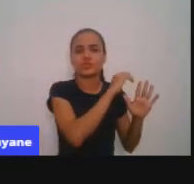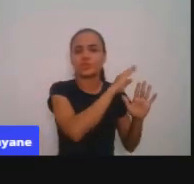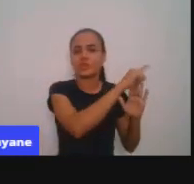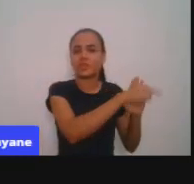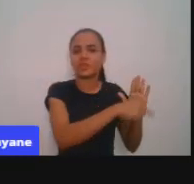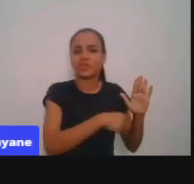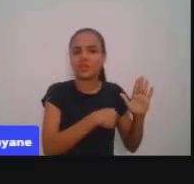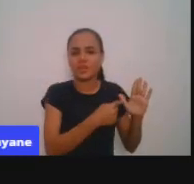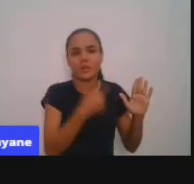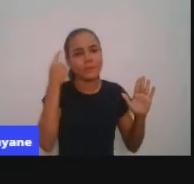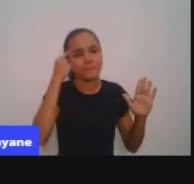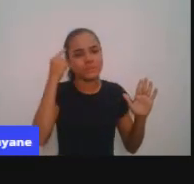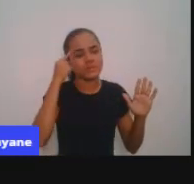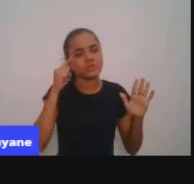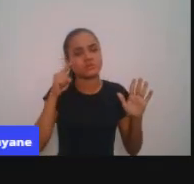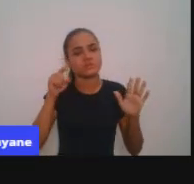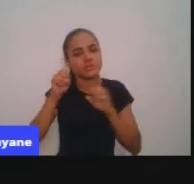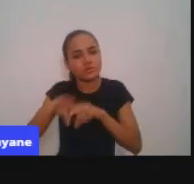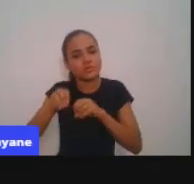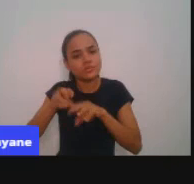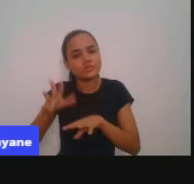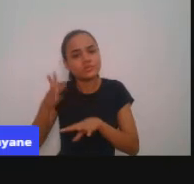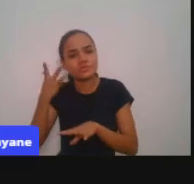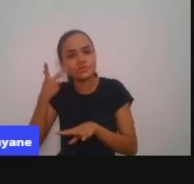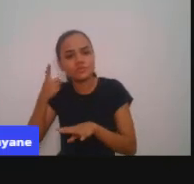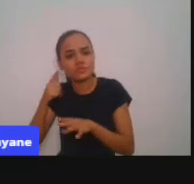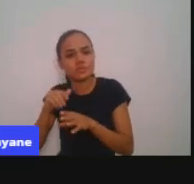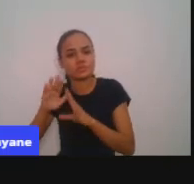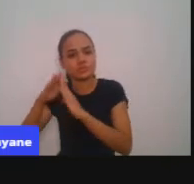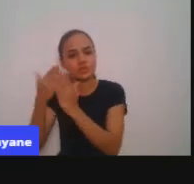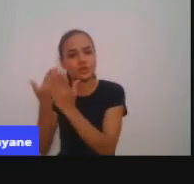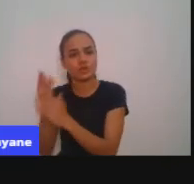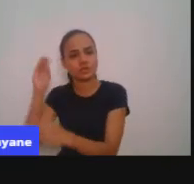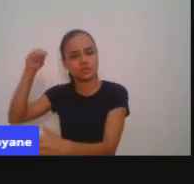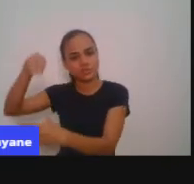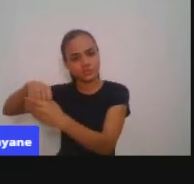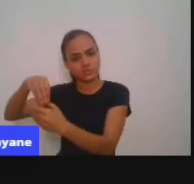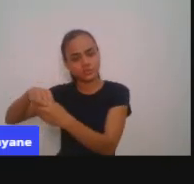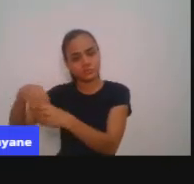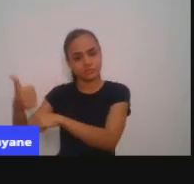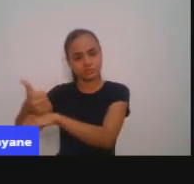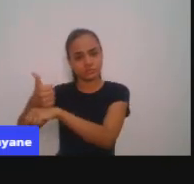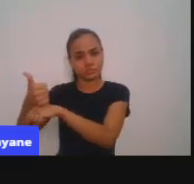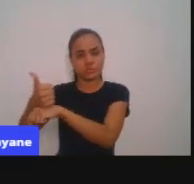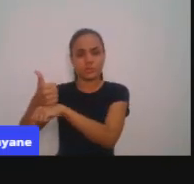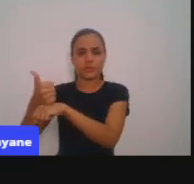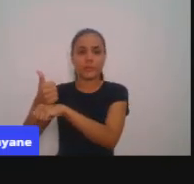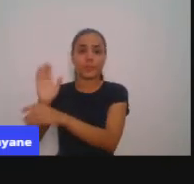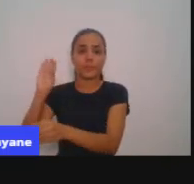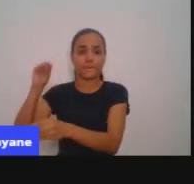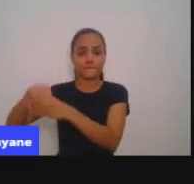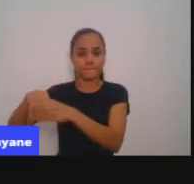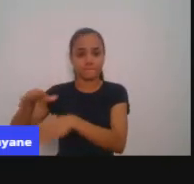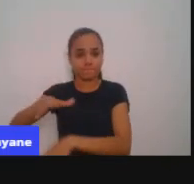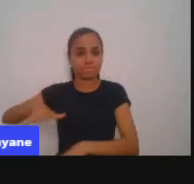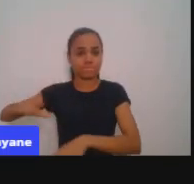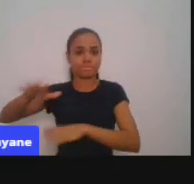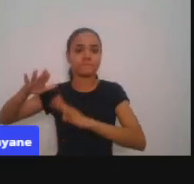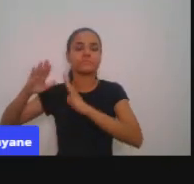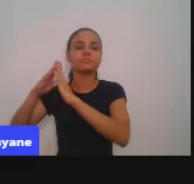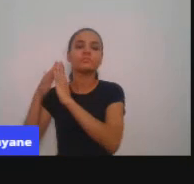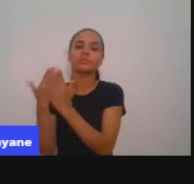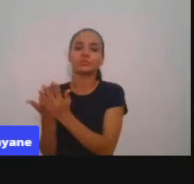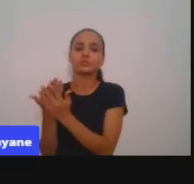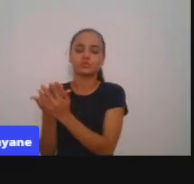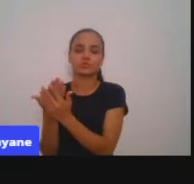escola, porque lá é o espaço dela, né? Ela é prioritariamente oferecida dentro de um espaço escolar. E aí, de repente, como disse a